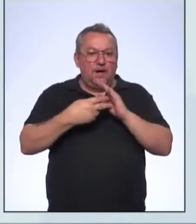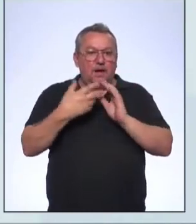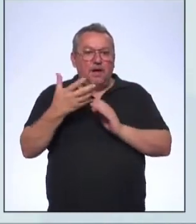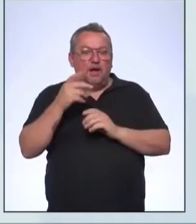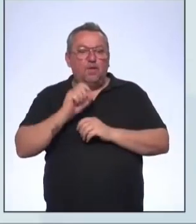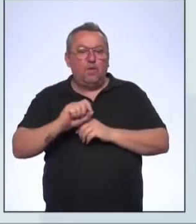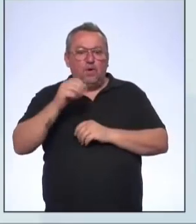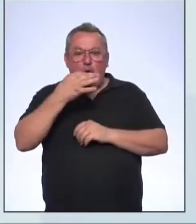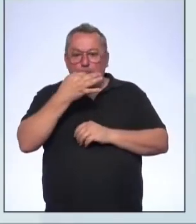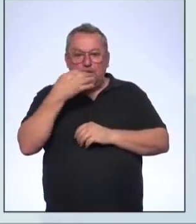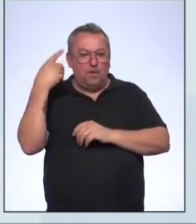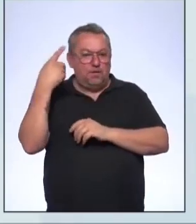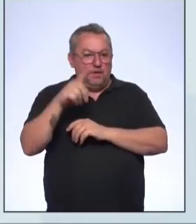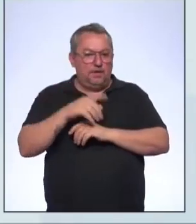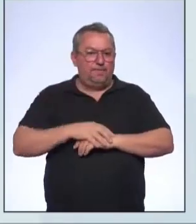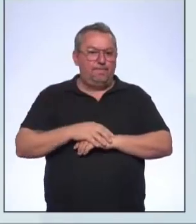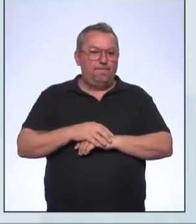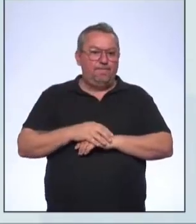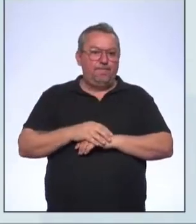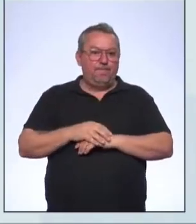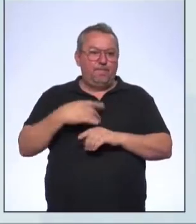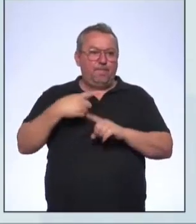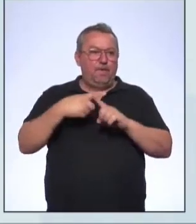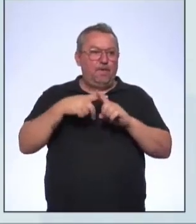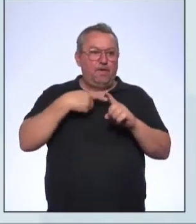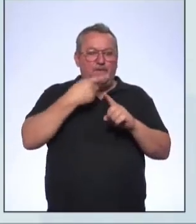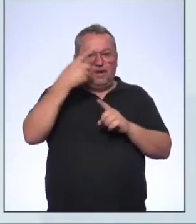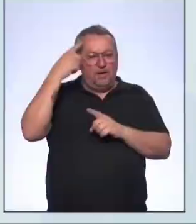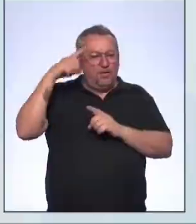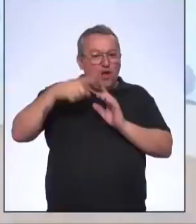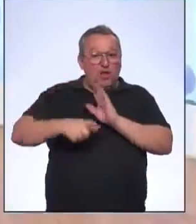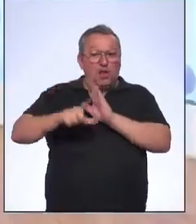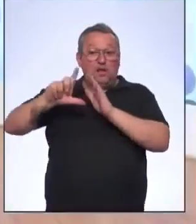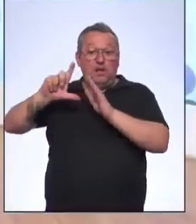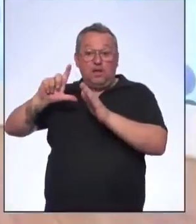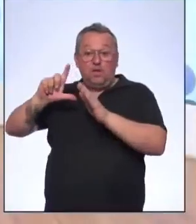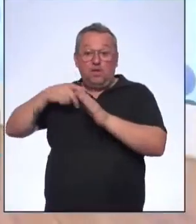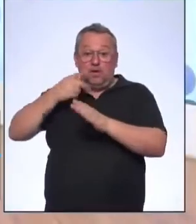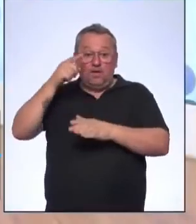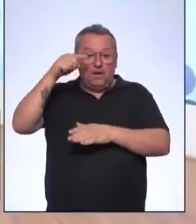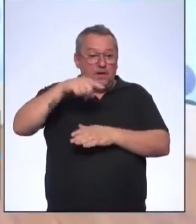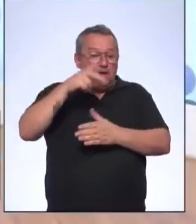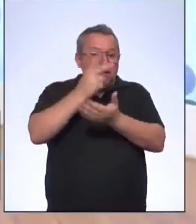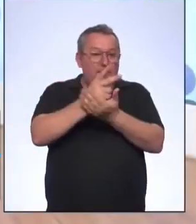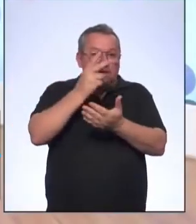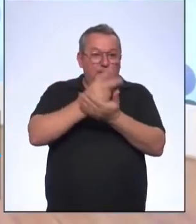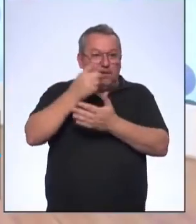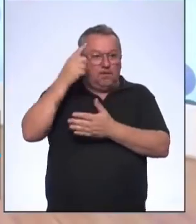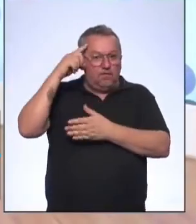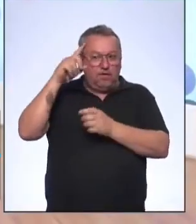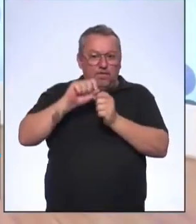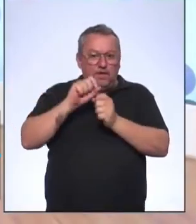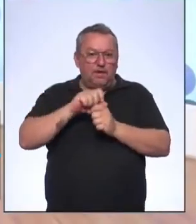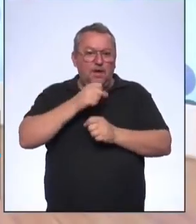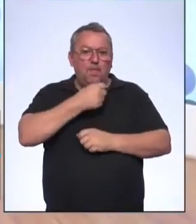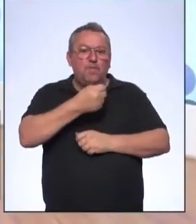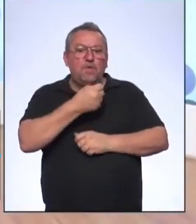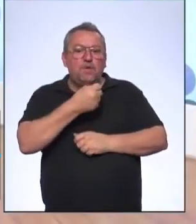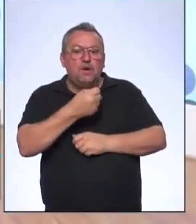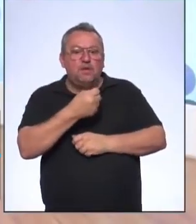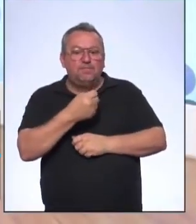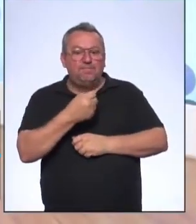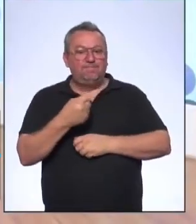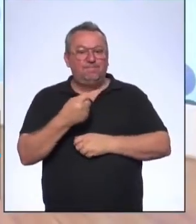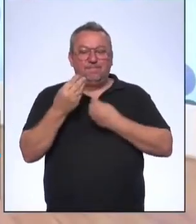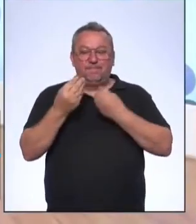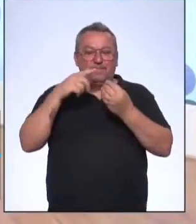não, uma opinião dele. É, porque ele não falou de dias anteriores, ele está neste dia fazendo a reportagem. E aí, por que ele está falando de É como ainda?